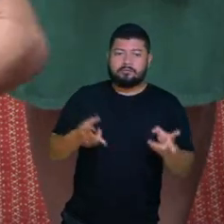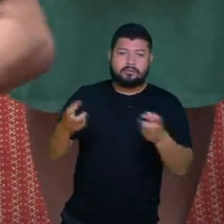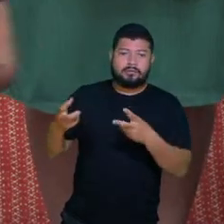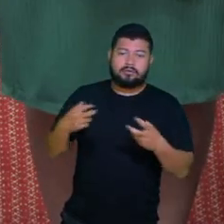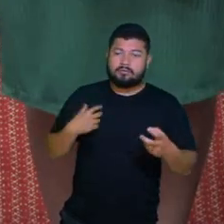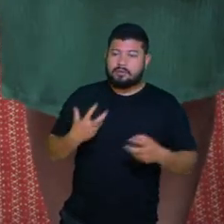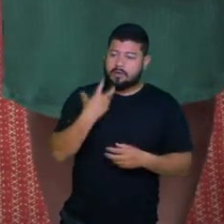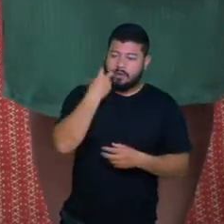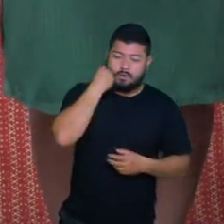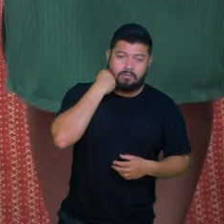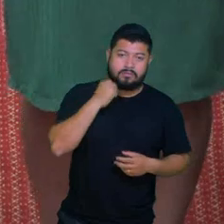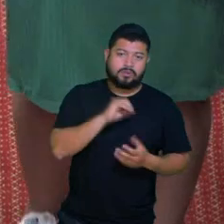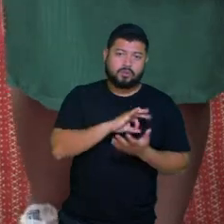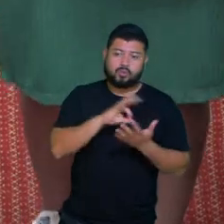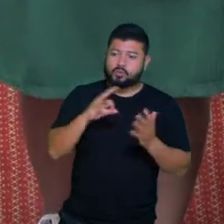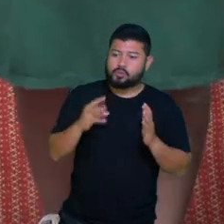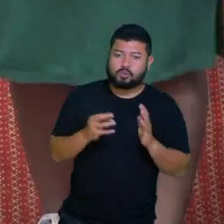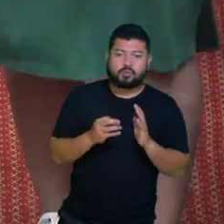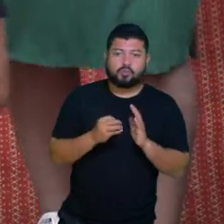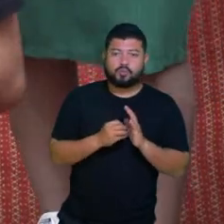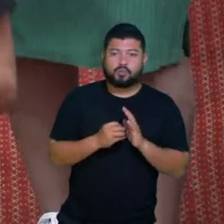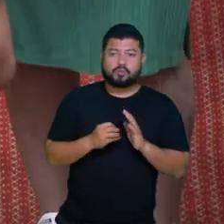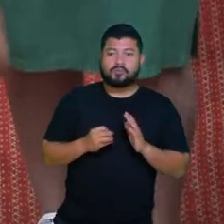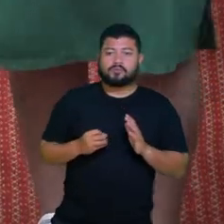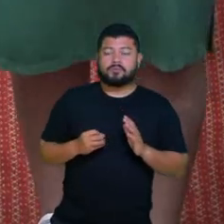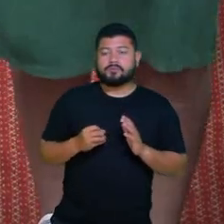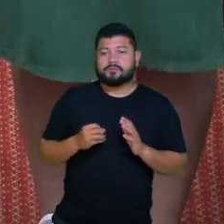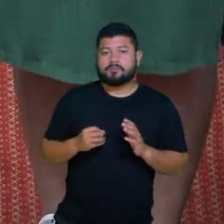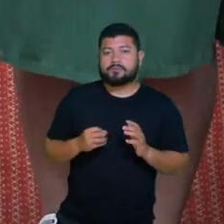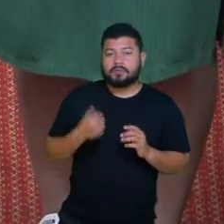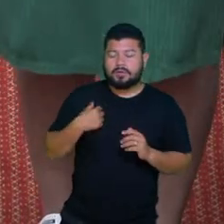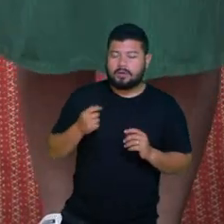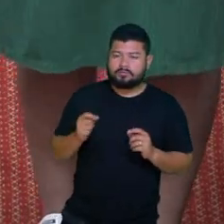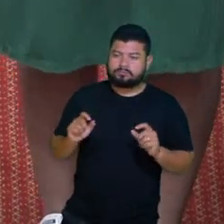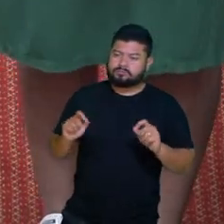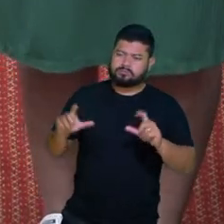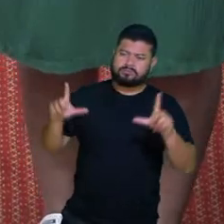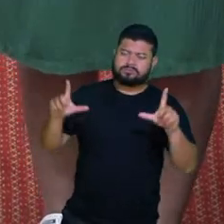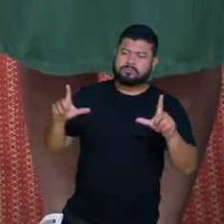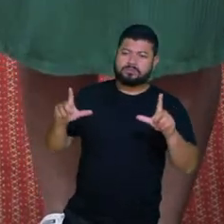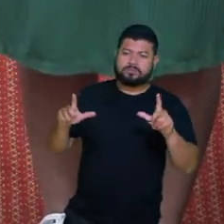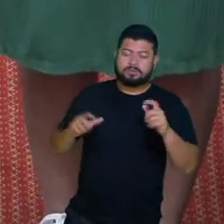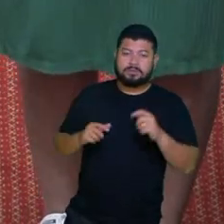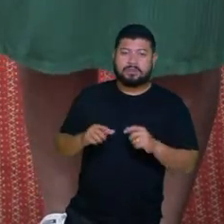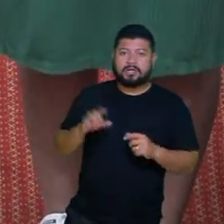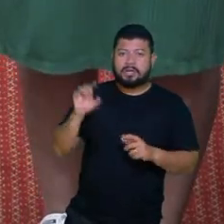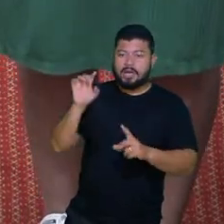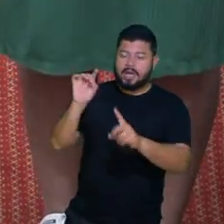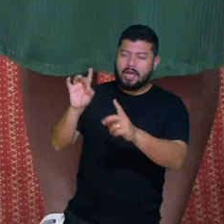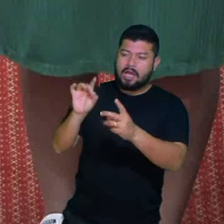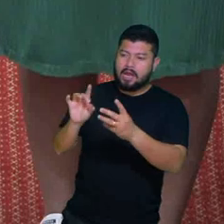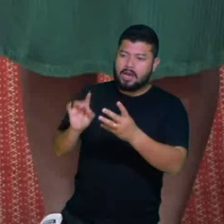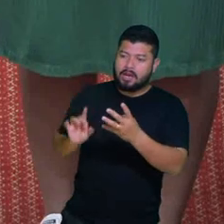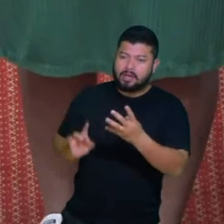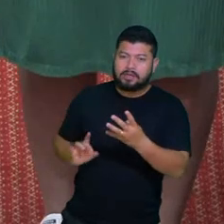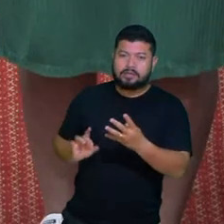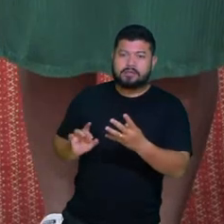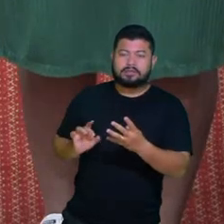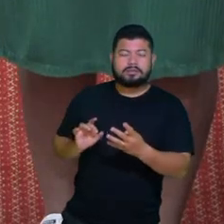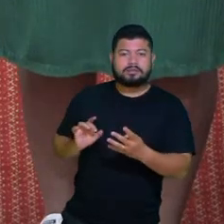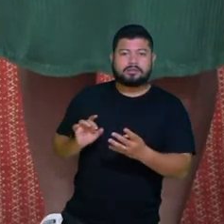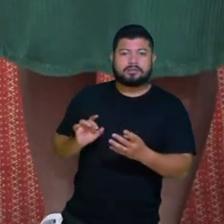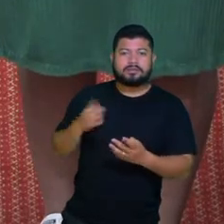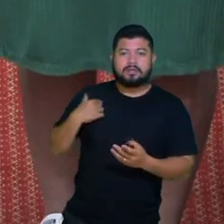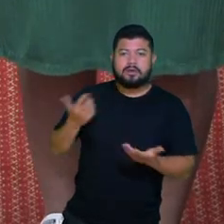de todas essas coisas e isso foi me chamando atenção a cada ponto hoje de manhã aqui nesse